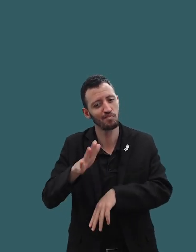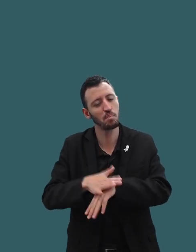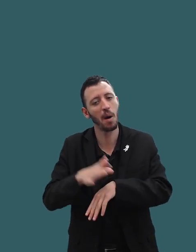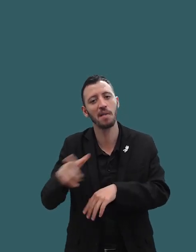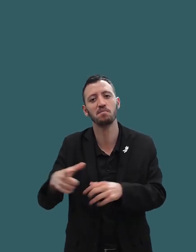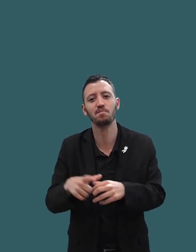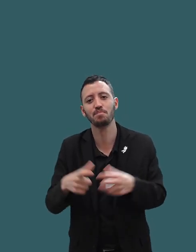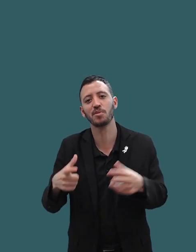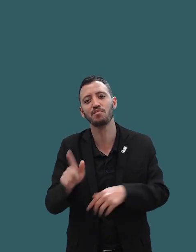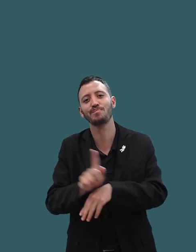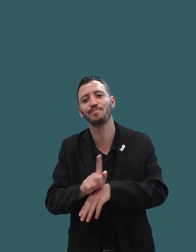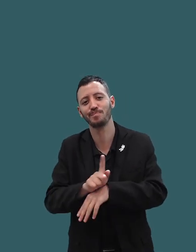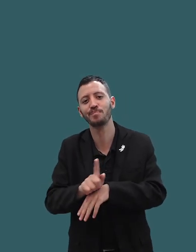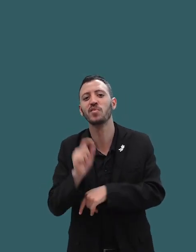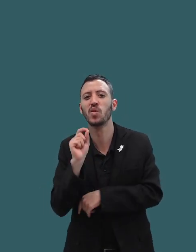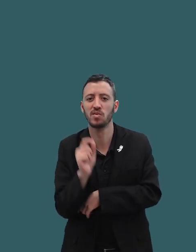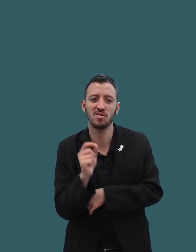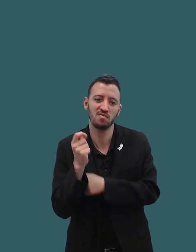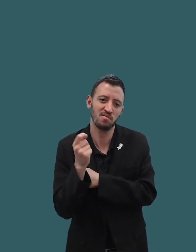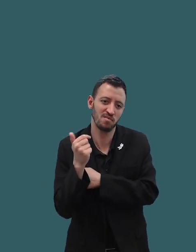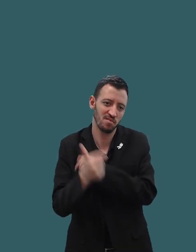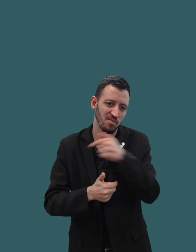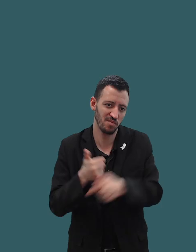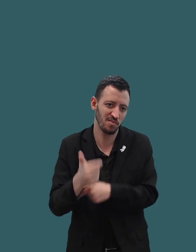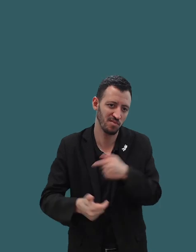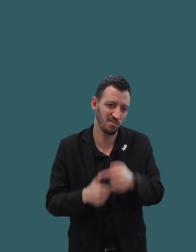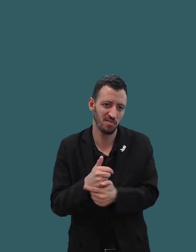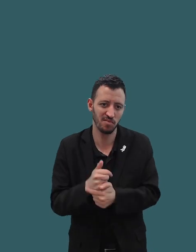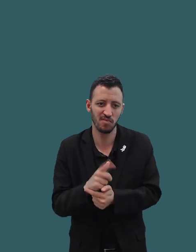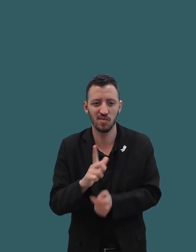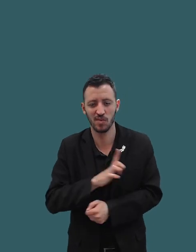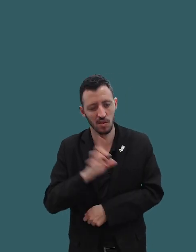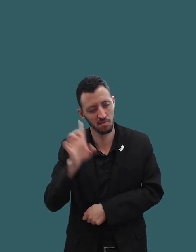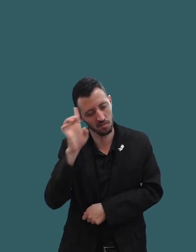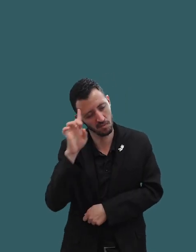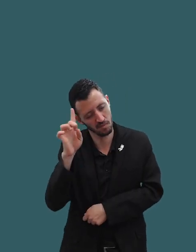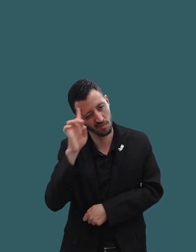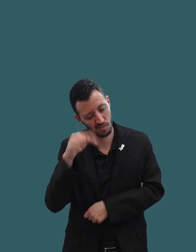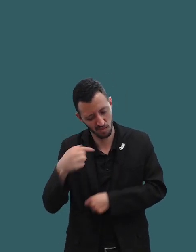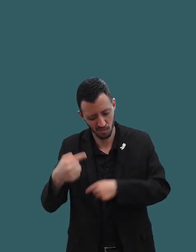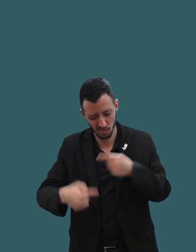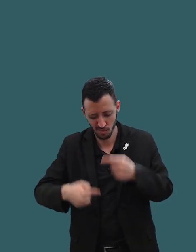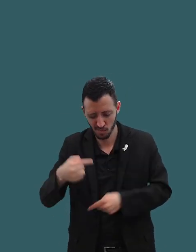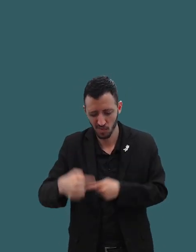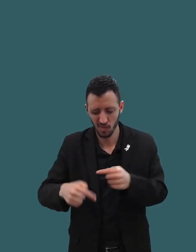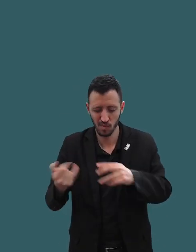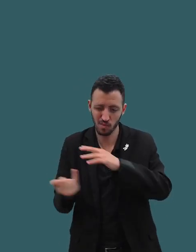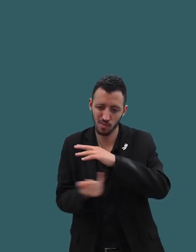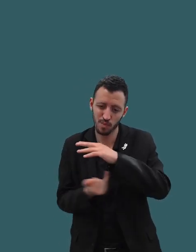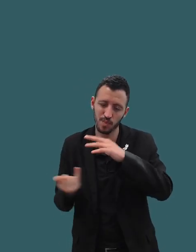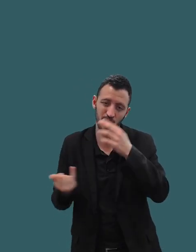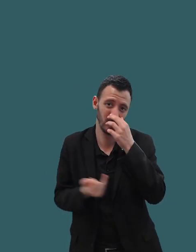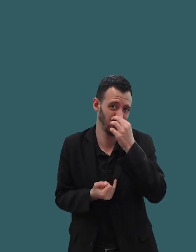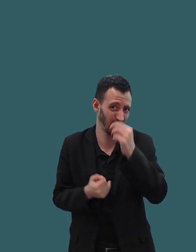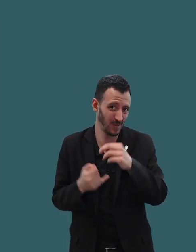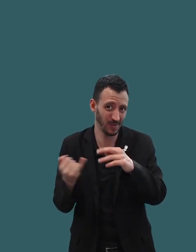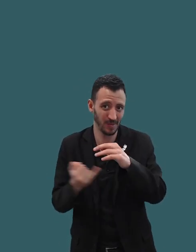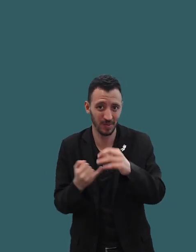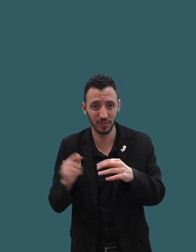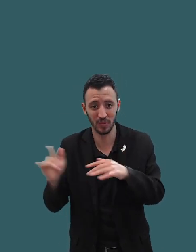que gestão, né, gente? É um trabalho que se dá ali no dia a dia, na política institucional,